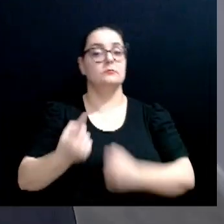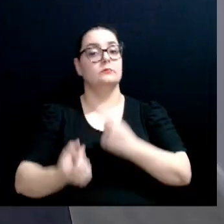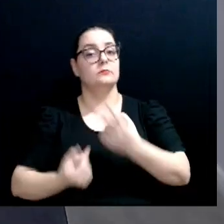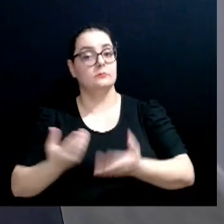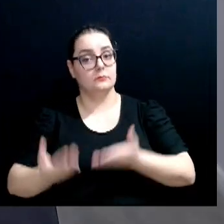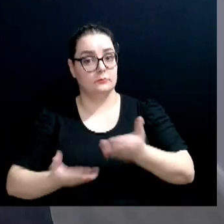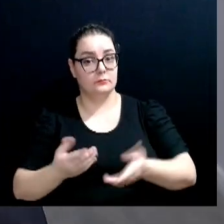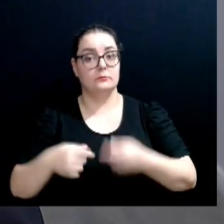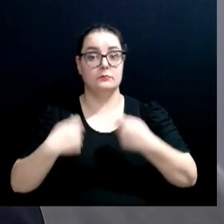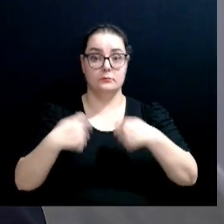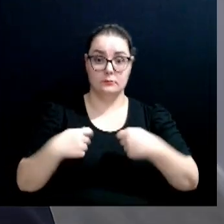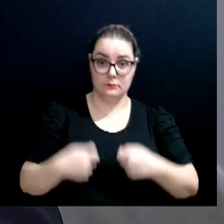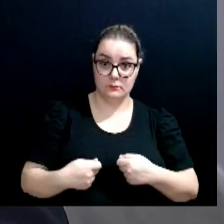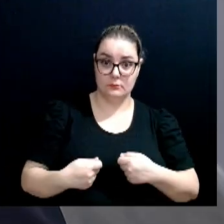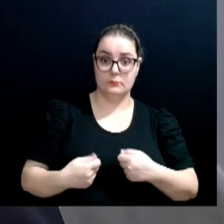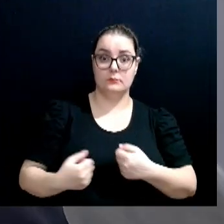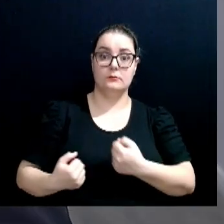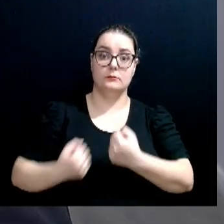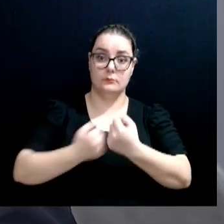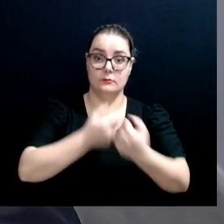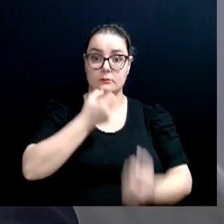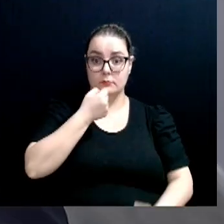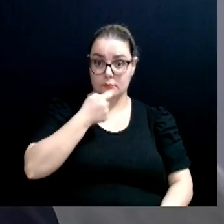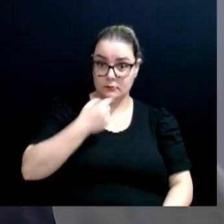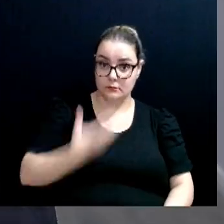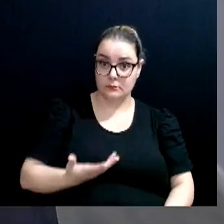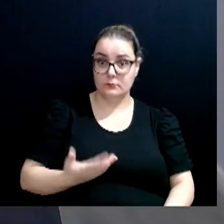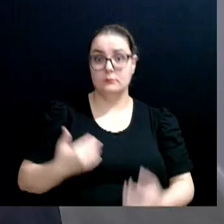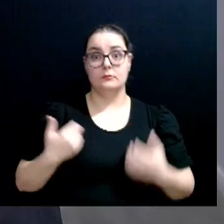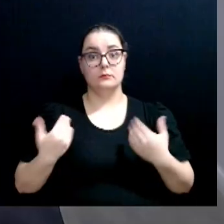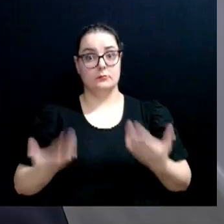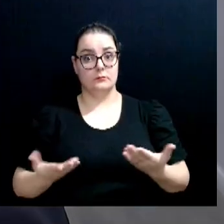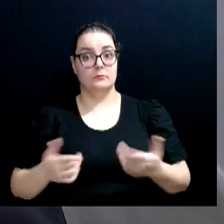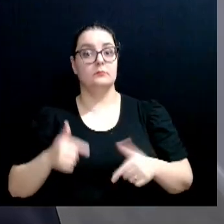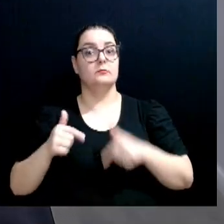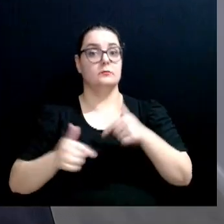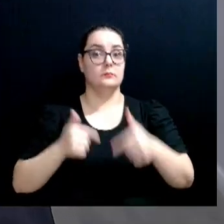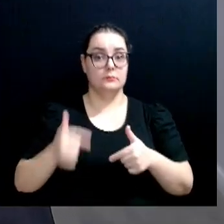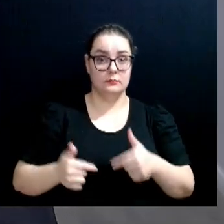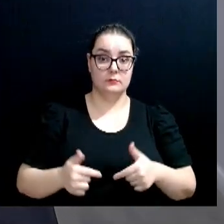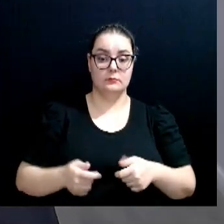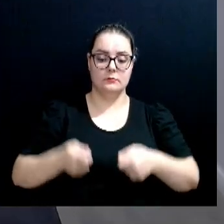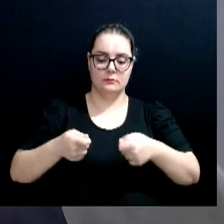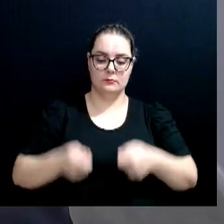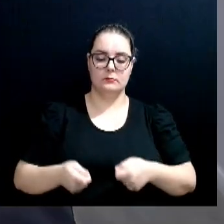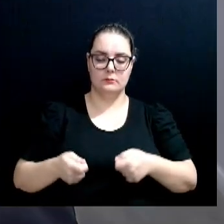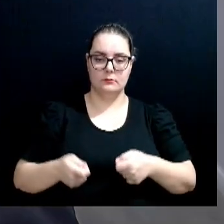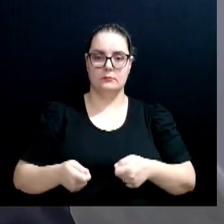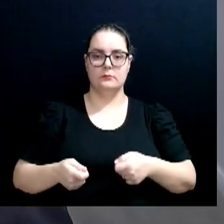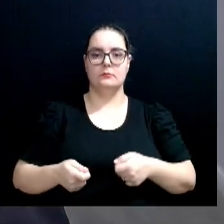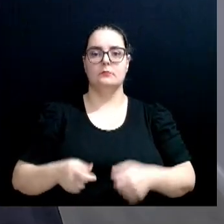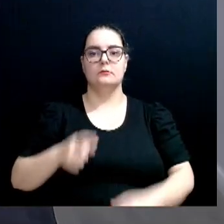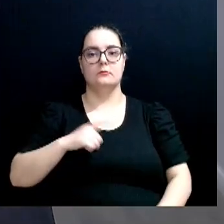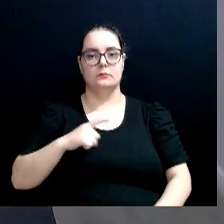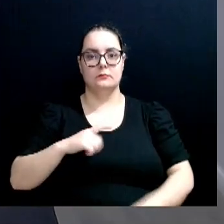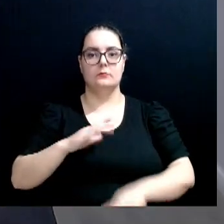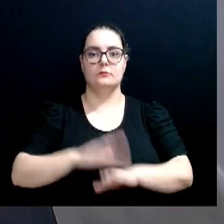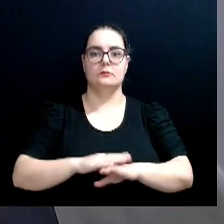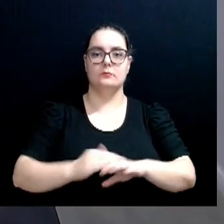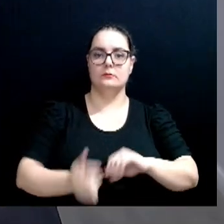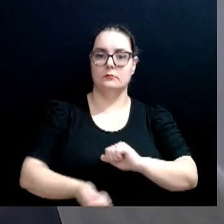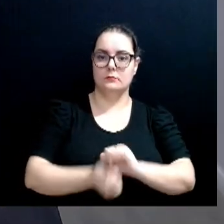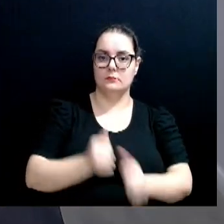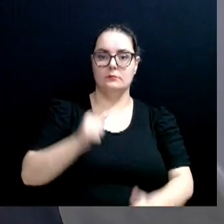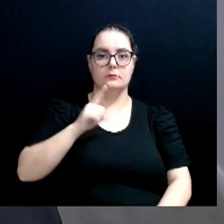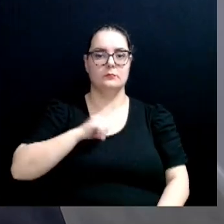ter uma retaguarda medicamentosa. Então é um trabalho que vai fidelizar, ele vai ter a atividade esportiva, ele vai ter a Secretaria